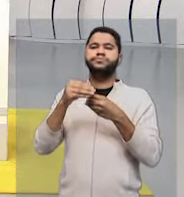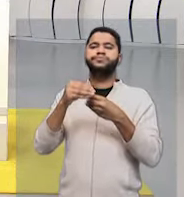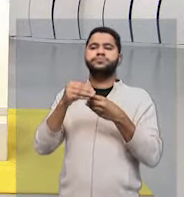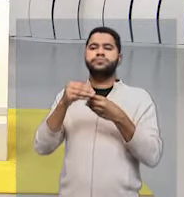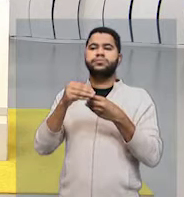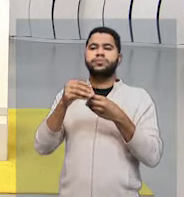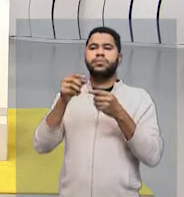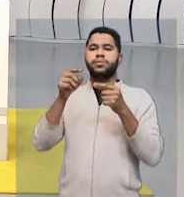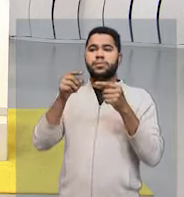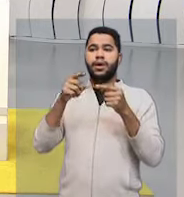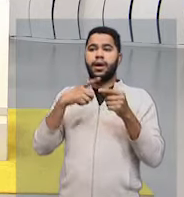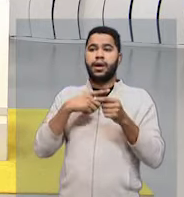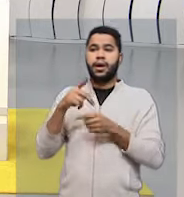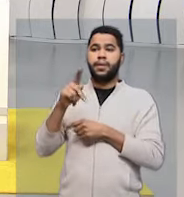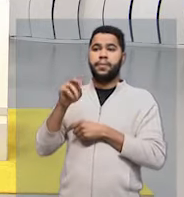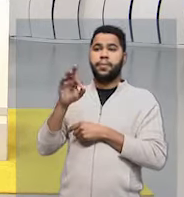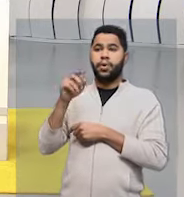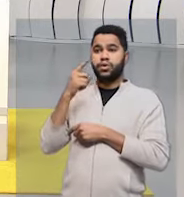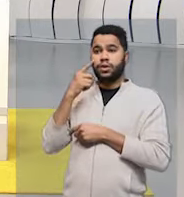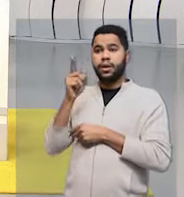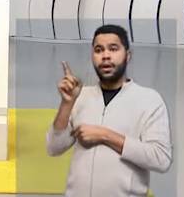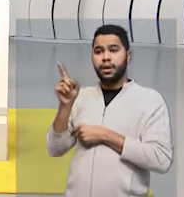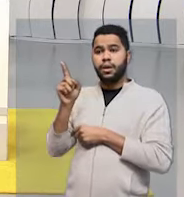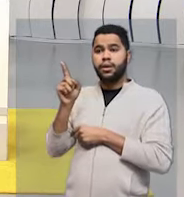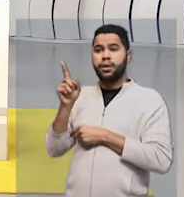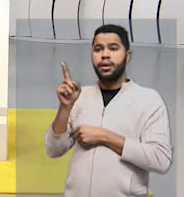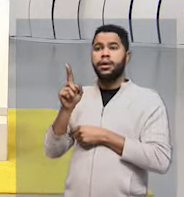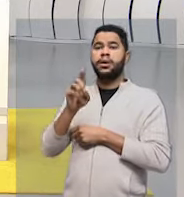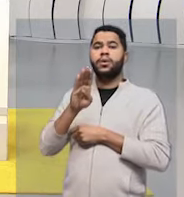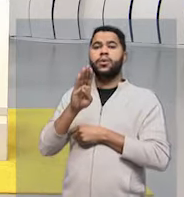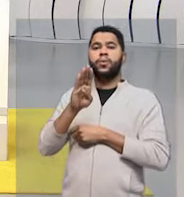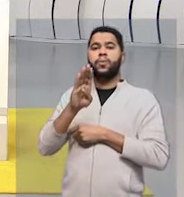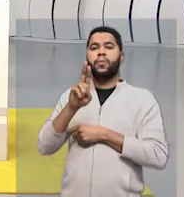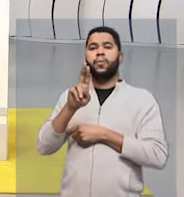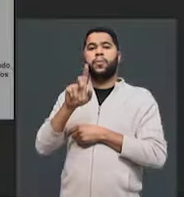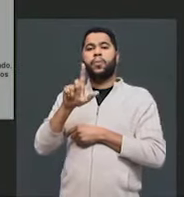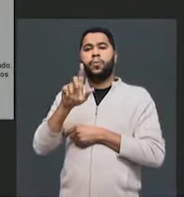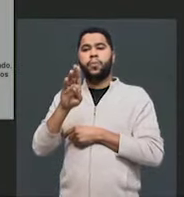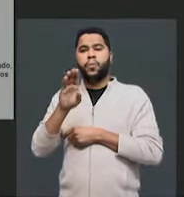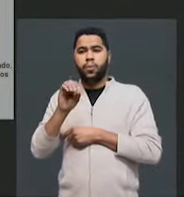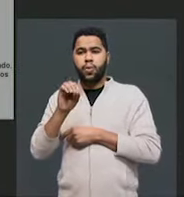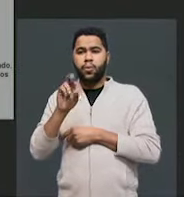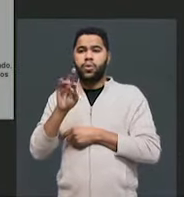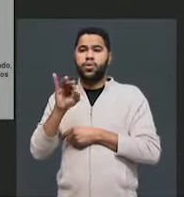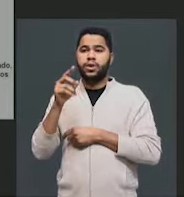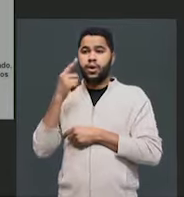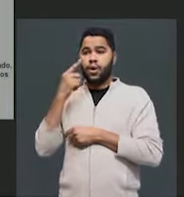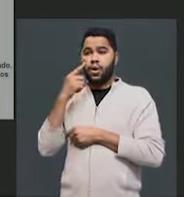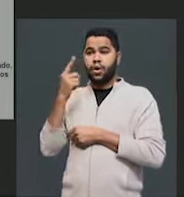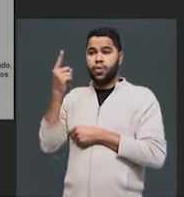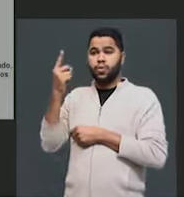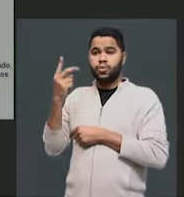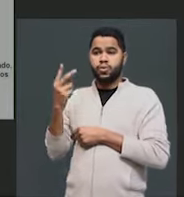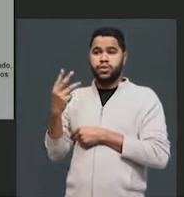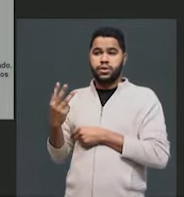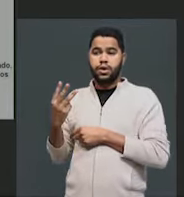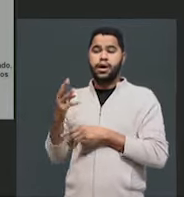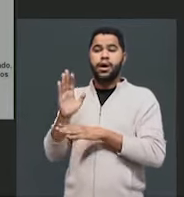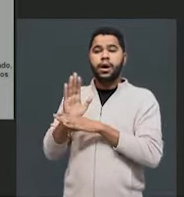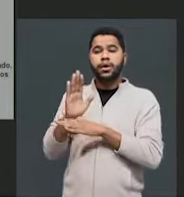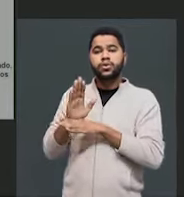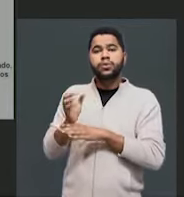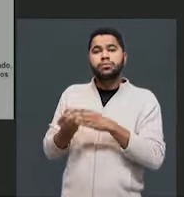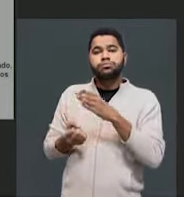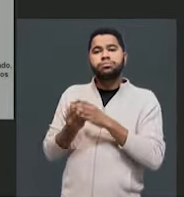seminal, a próstata aqui a bulbo uretral, então essas três glândulas ajudando aí a formar